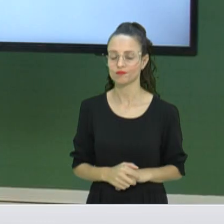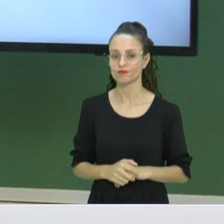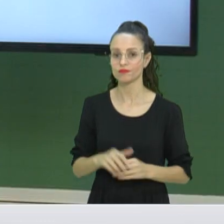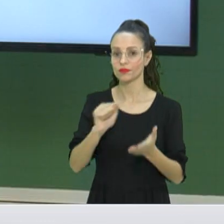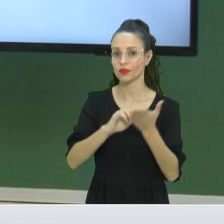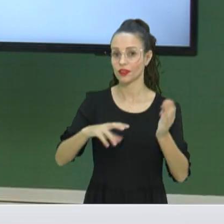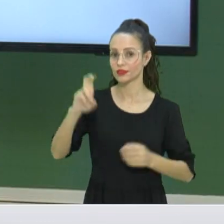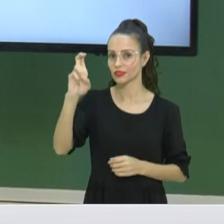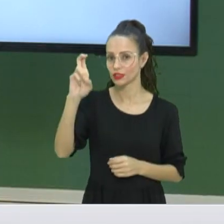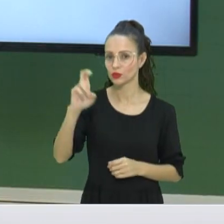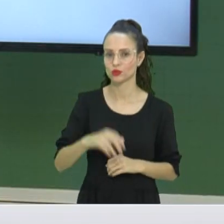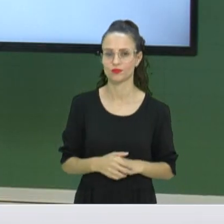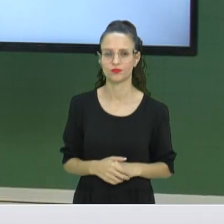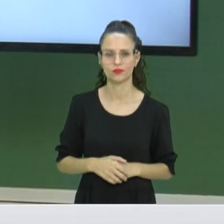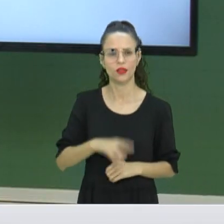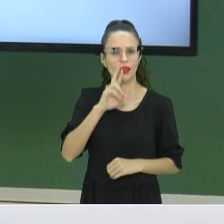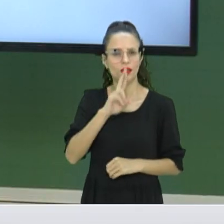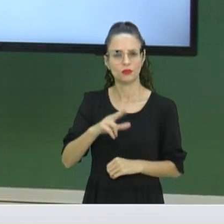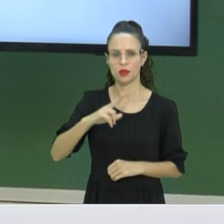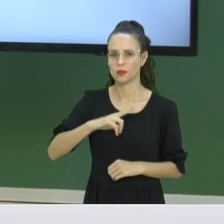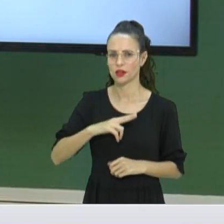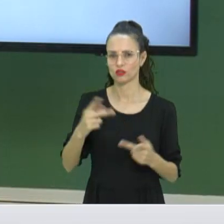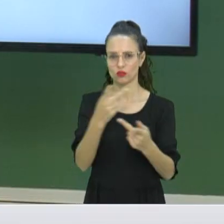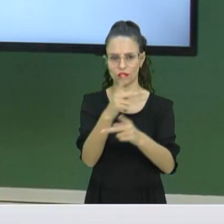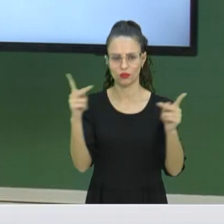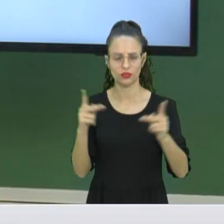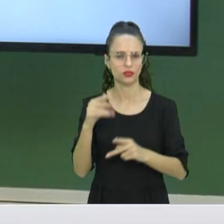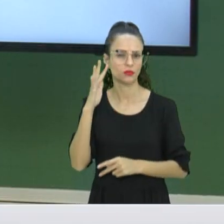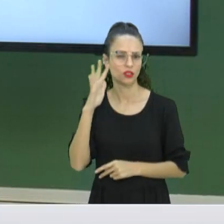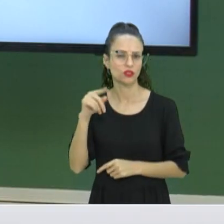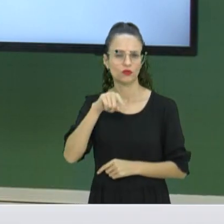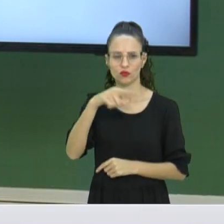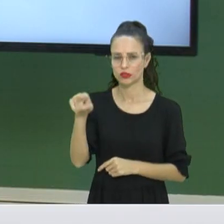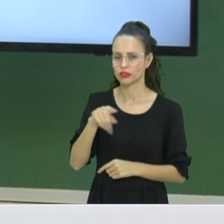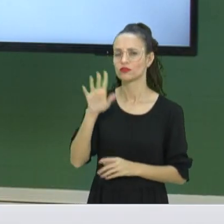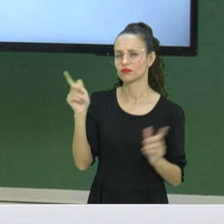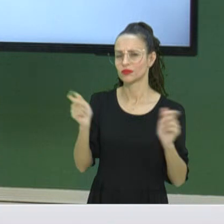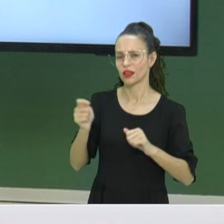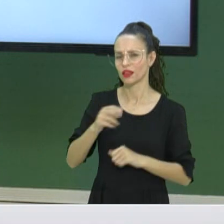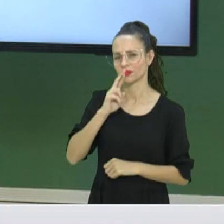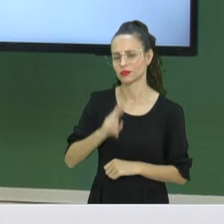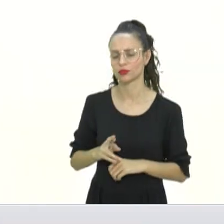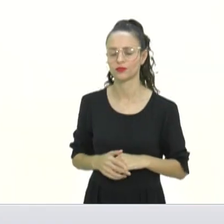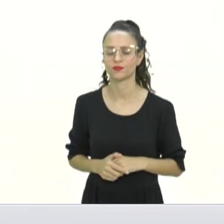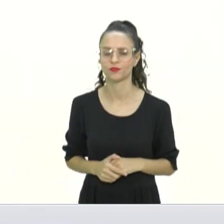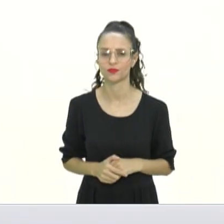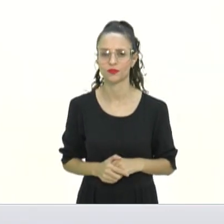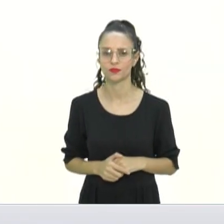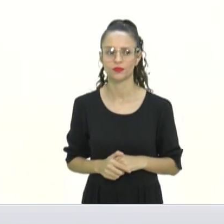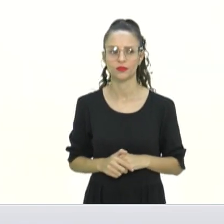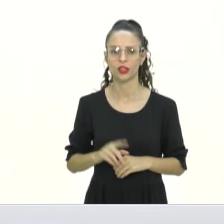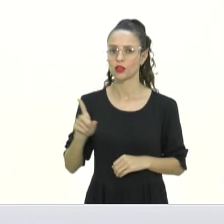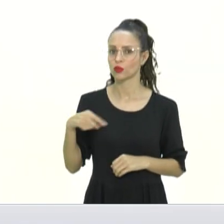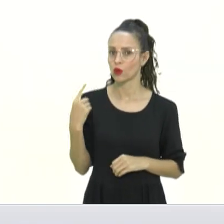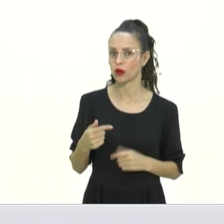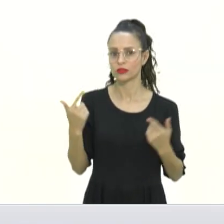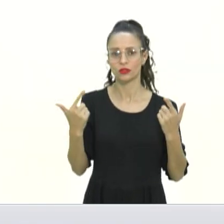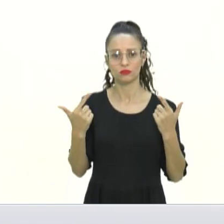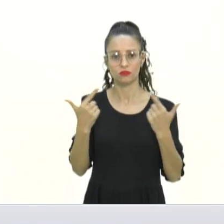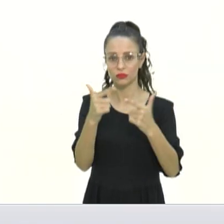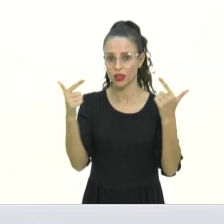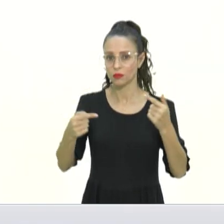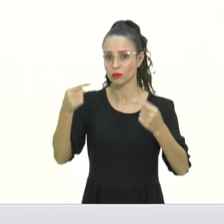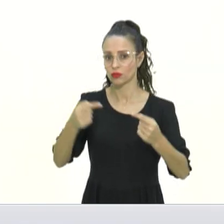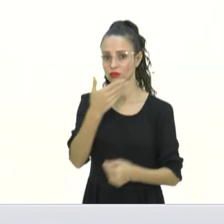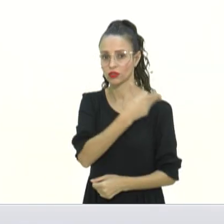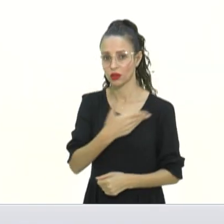5. Essa é uma resposta pessoal. Eu imagino que você, depois dessa aula, já tenha condição de responder. Se não temos política pública que